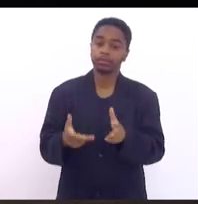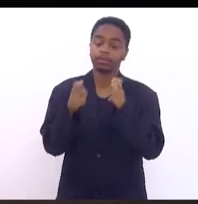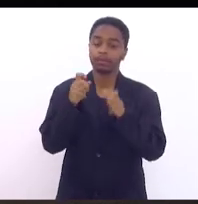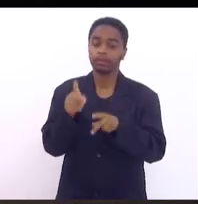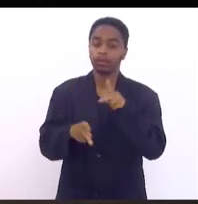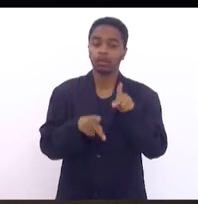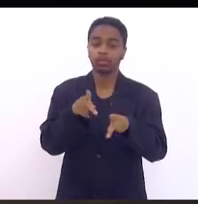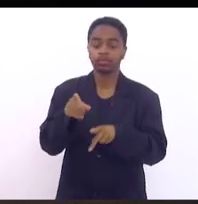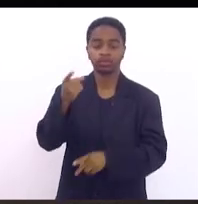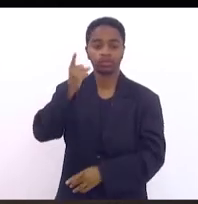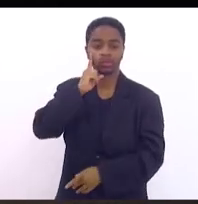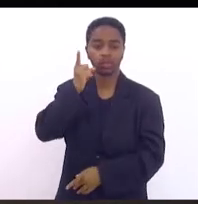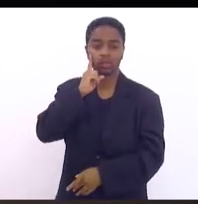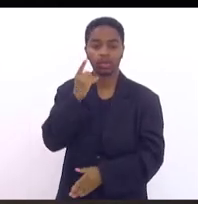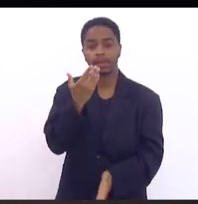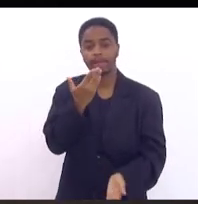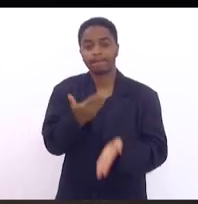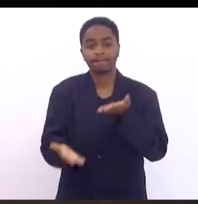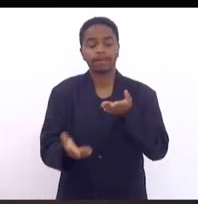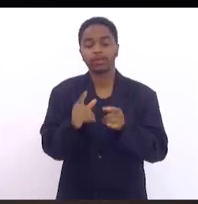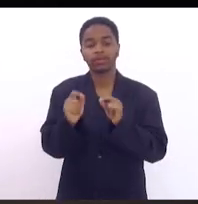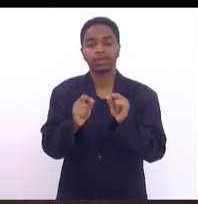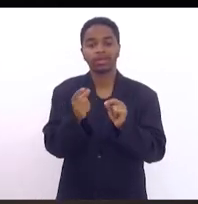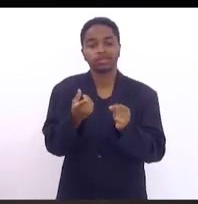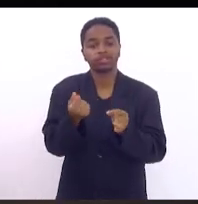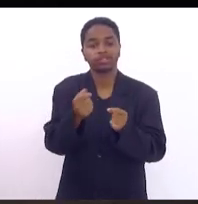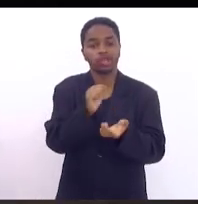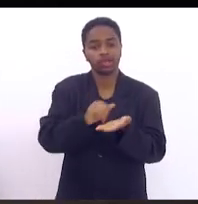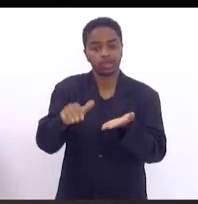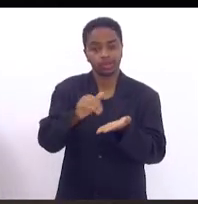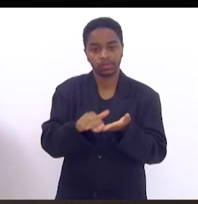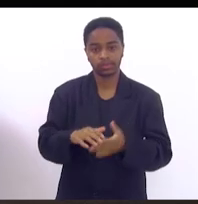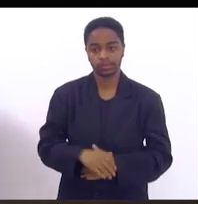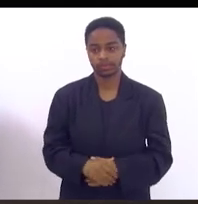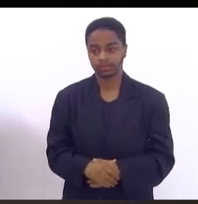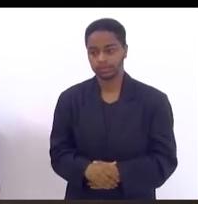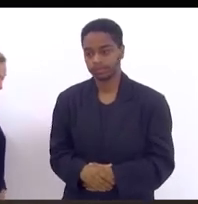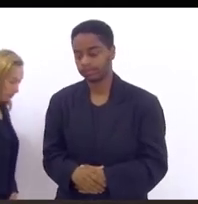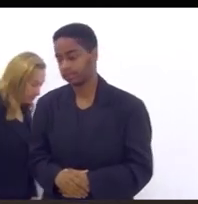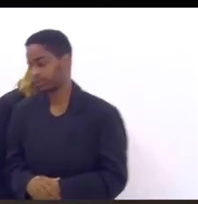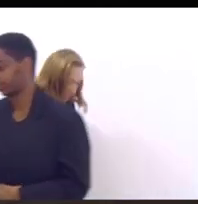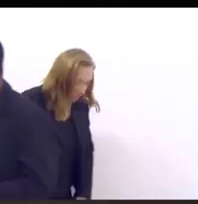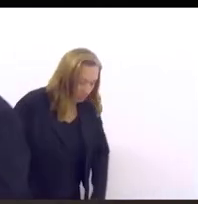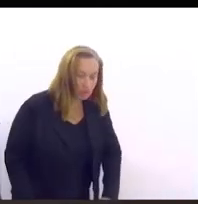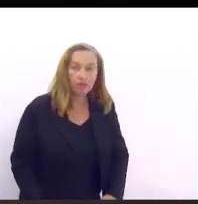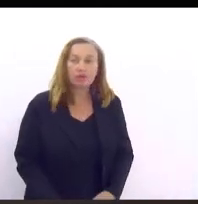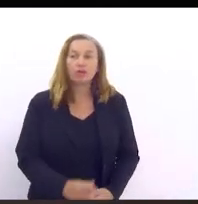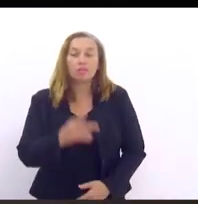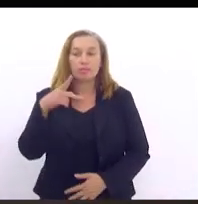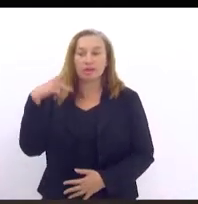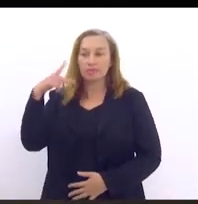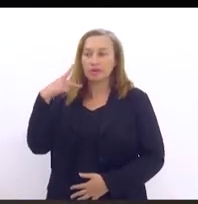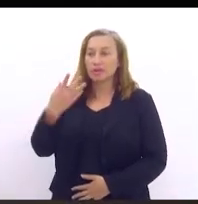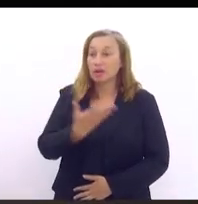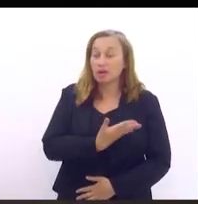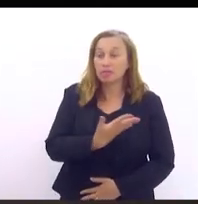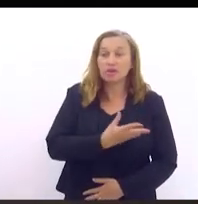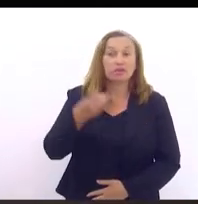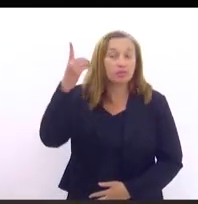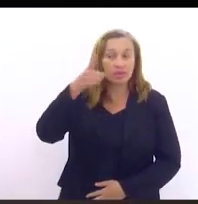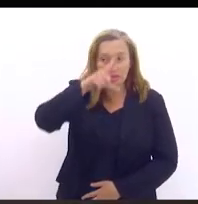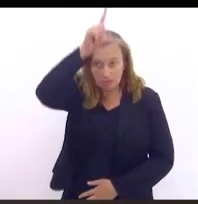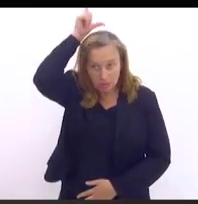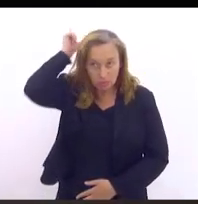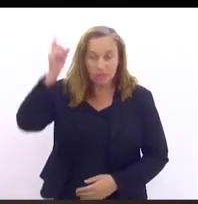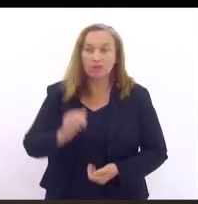dia após dia, perder o poder de consumo. A boa intenção do parlamentar e colega Luiz Paulo em